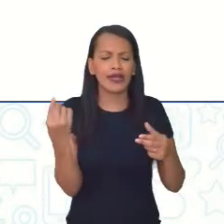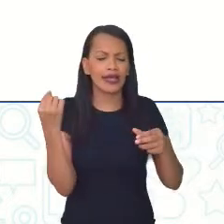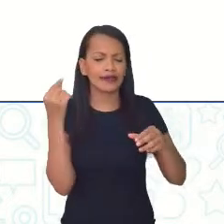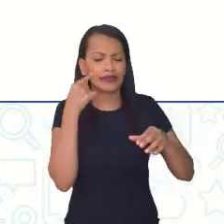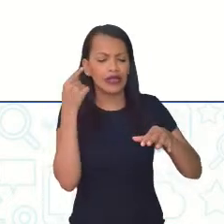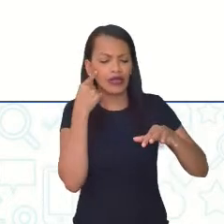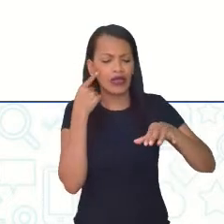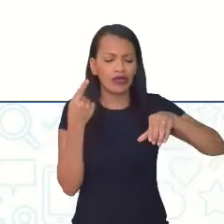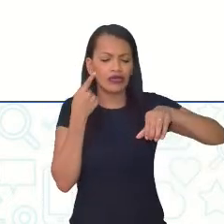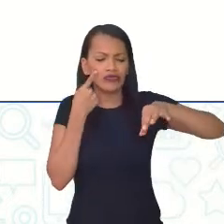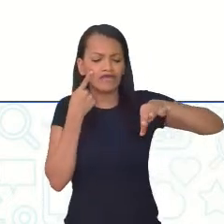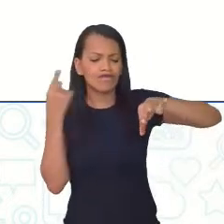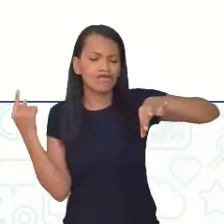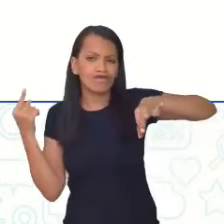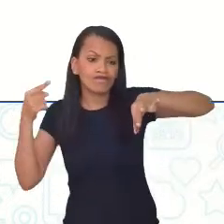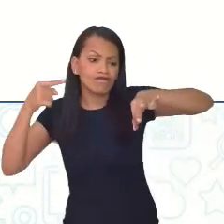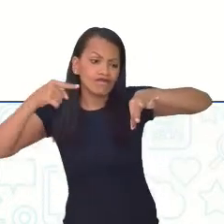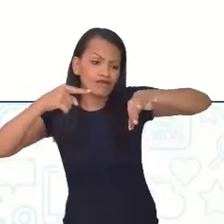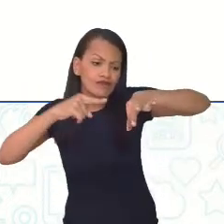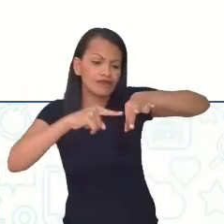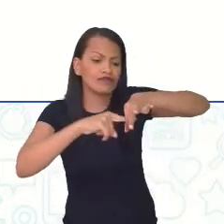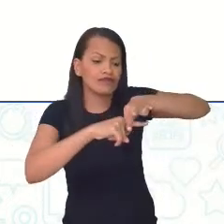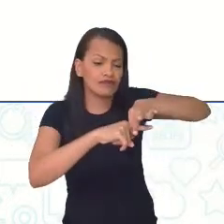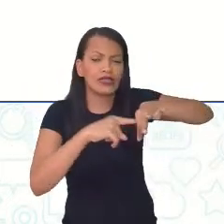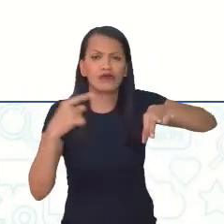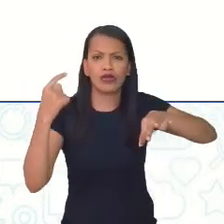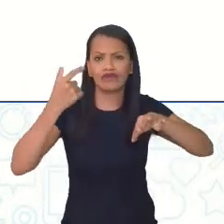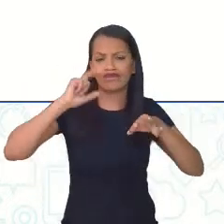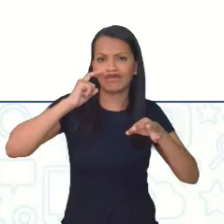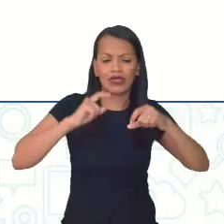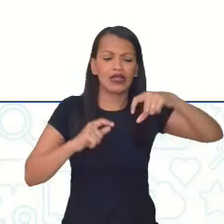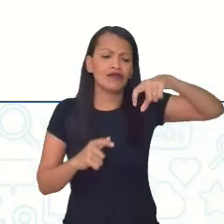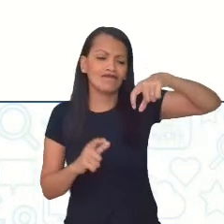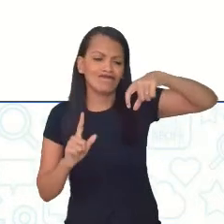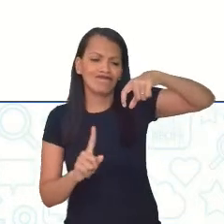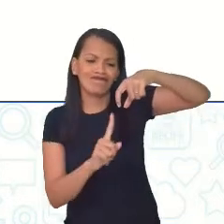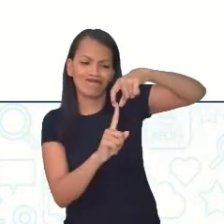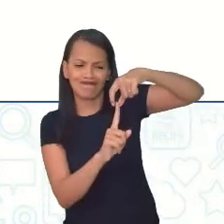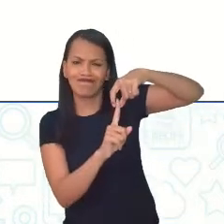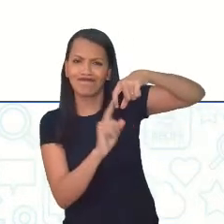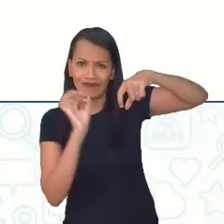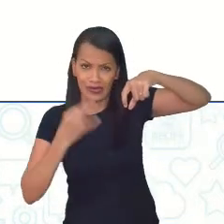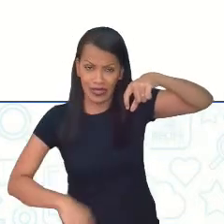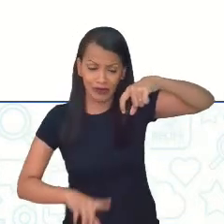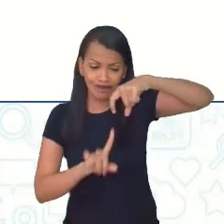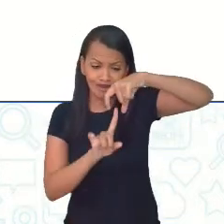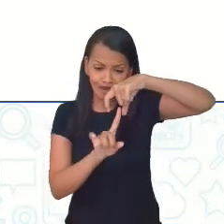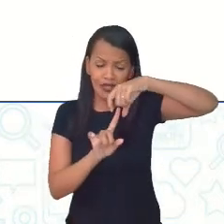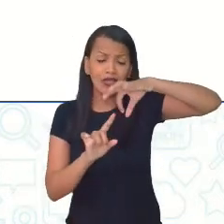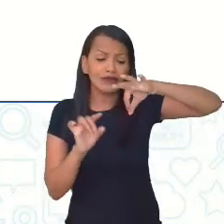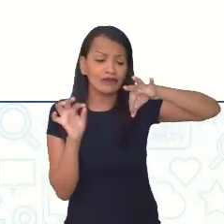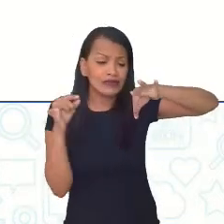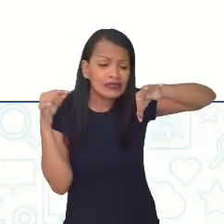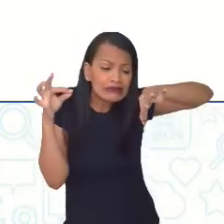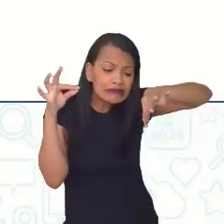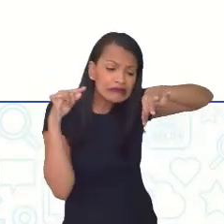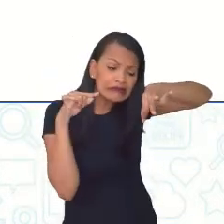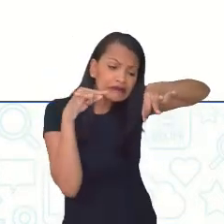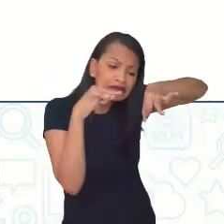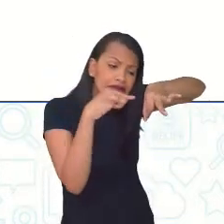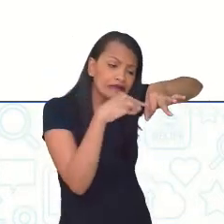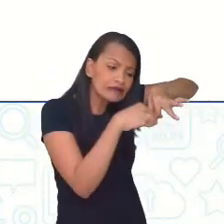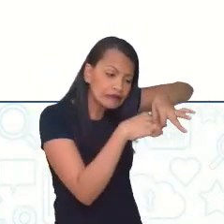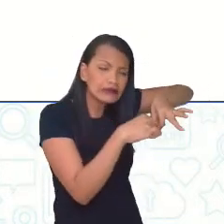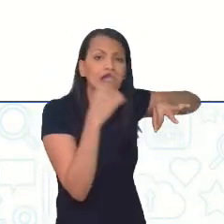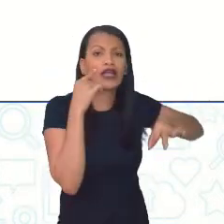Ele é um método contraceptivo de plástico, flexível, moldado em forma de T ou